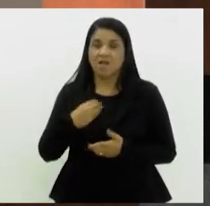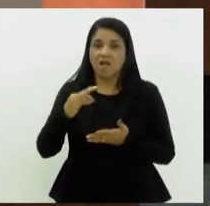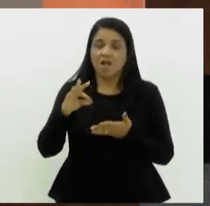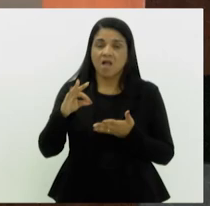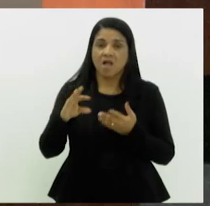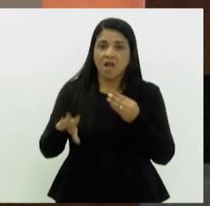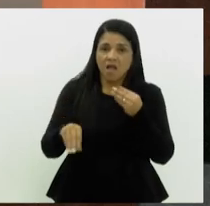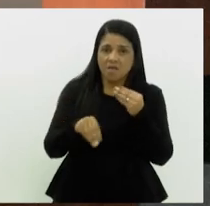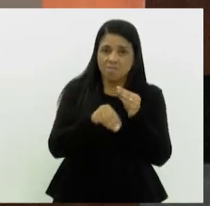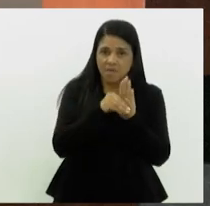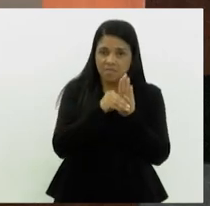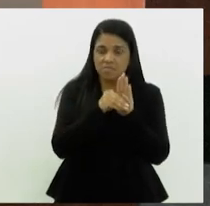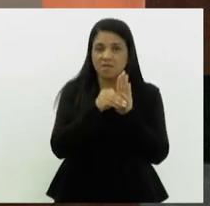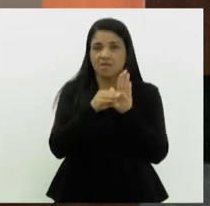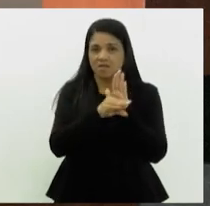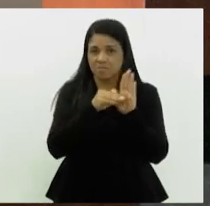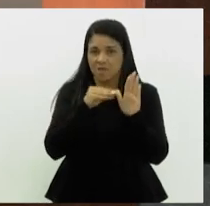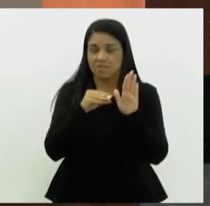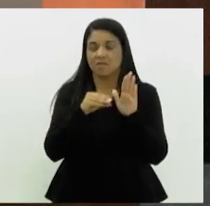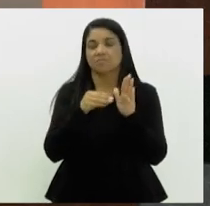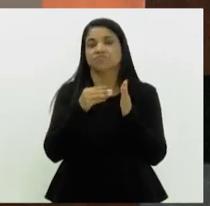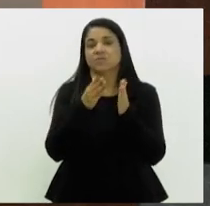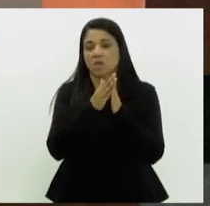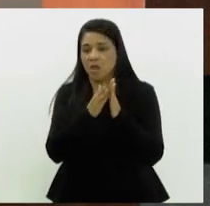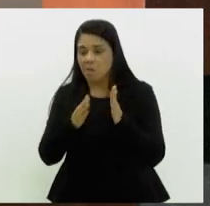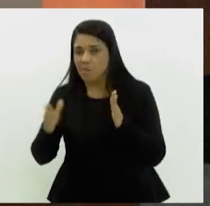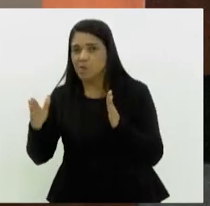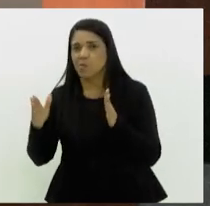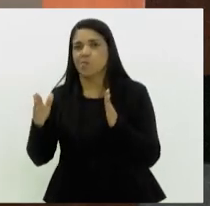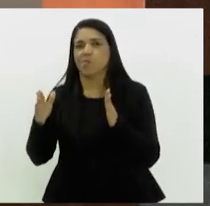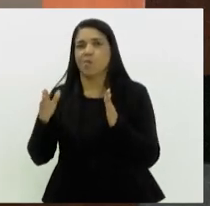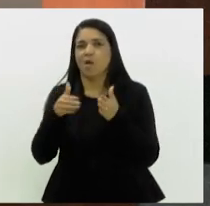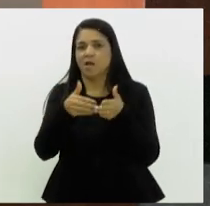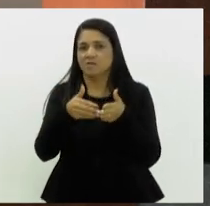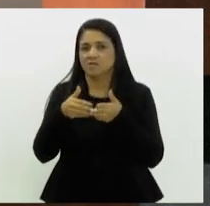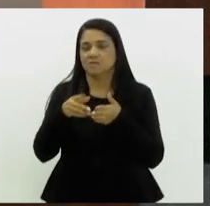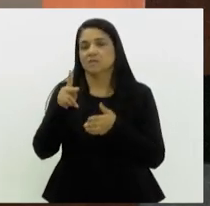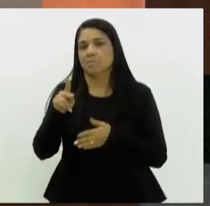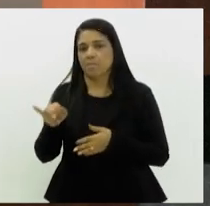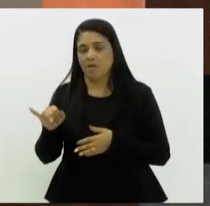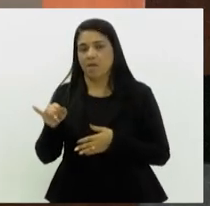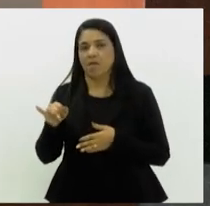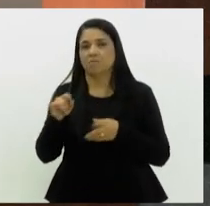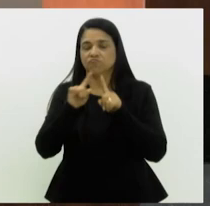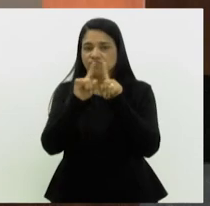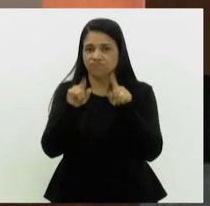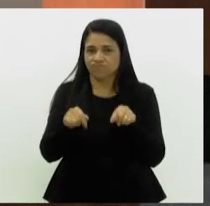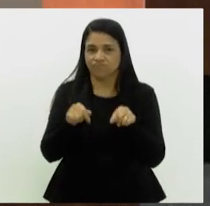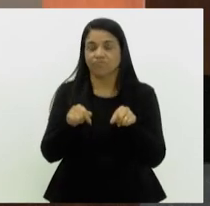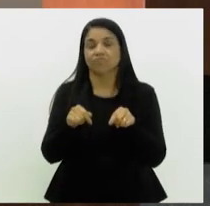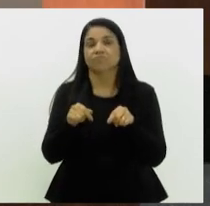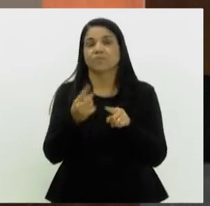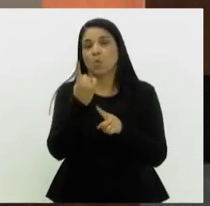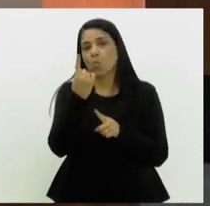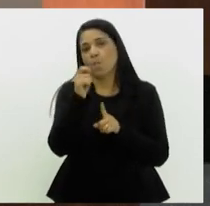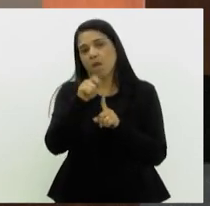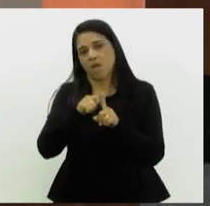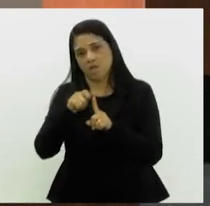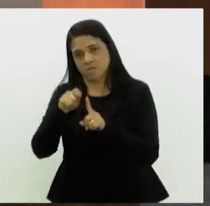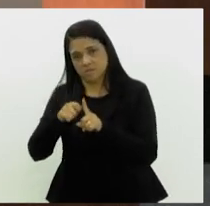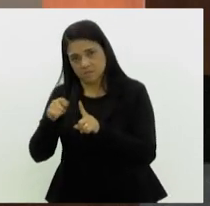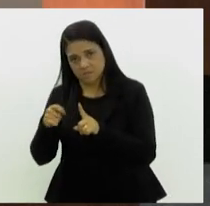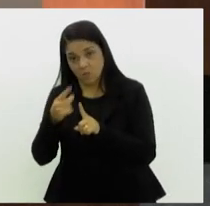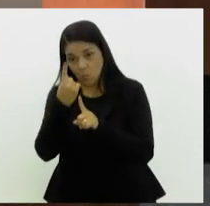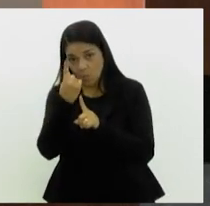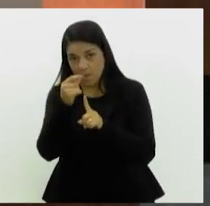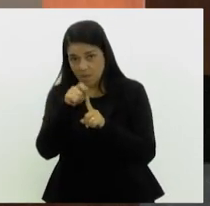constitucional que ampliou a licença paternidade dos servidores públicos do Estado para 1 mês. E esse é mais um acerto que